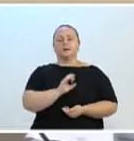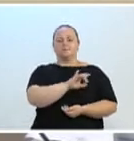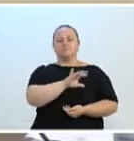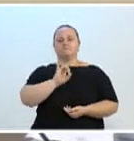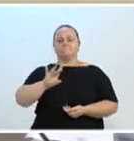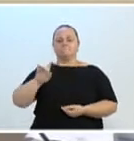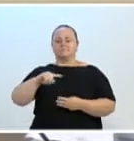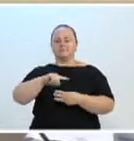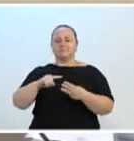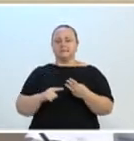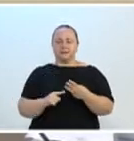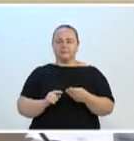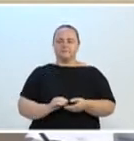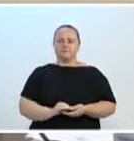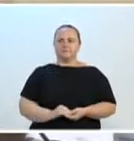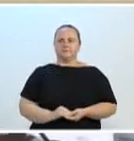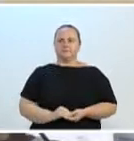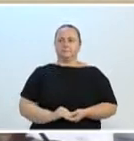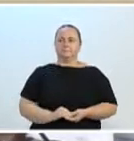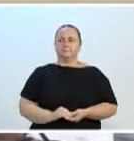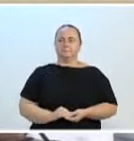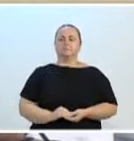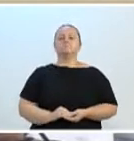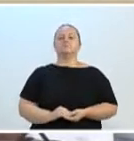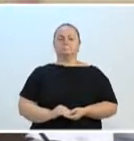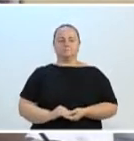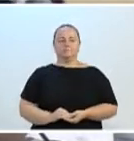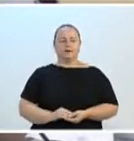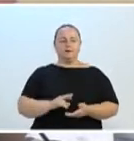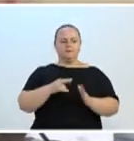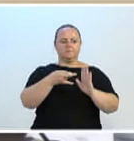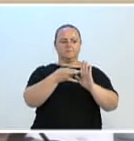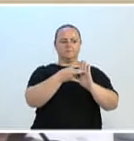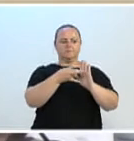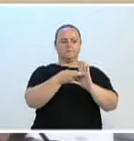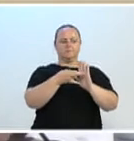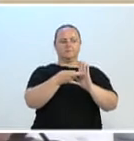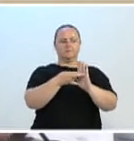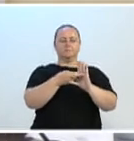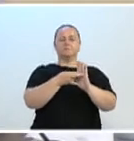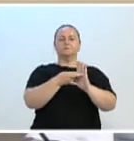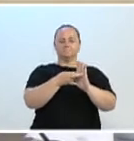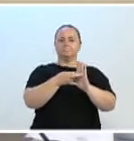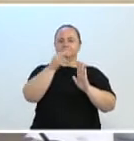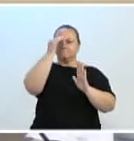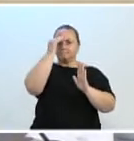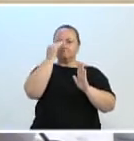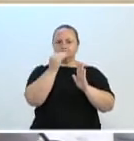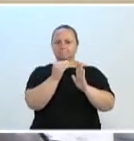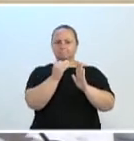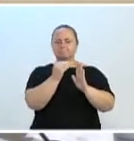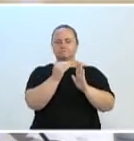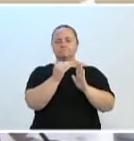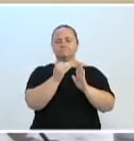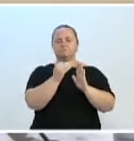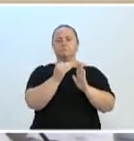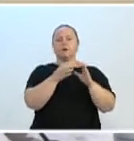individuais. Nesse instante, conforme o nosso regimento, chamo o vereador Almir Vieira, representando a chapa 1, para que